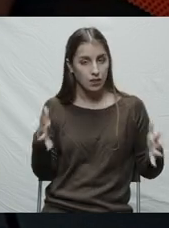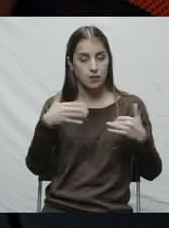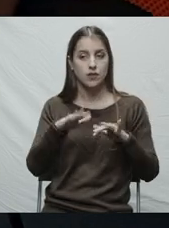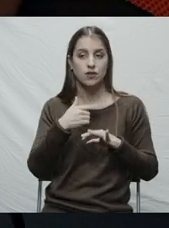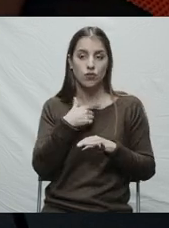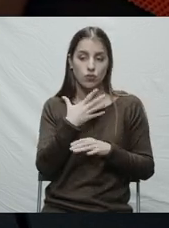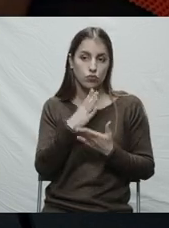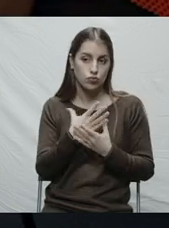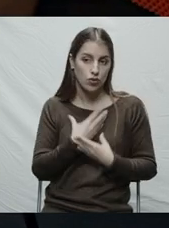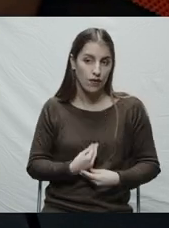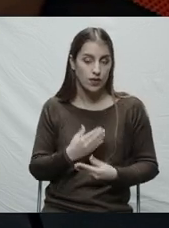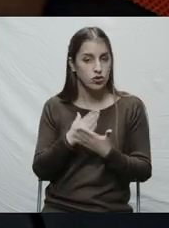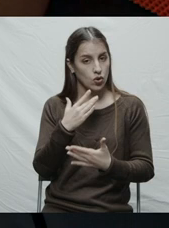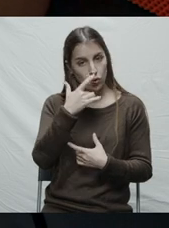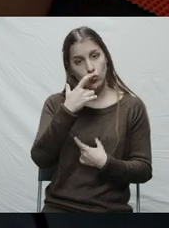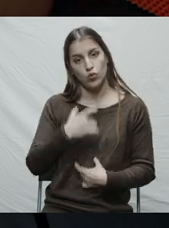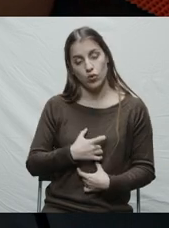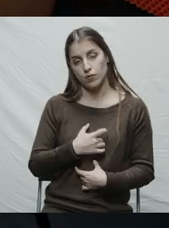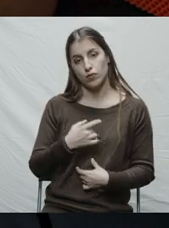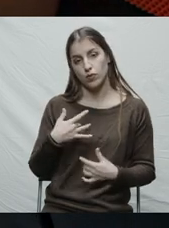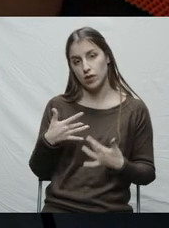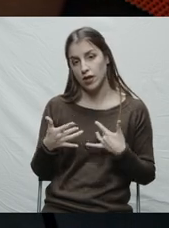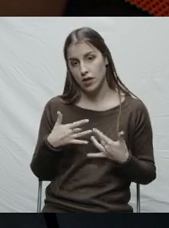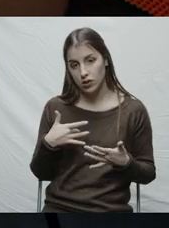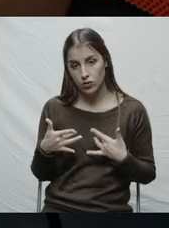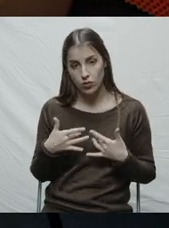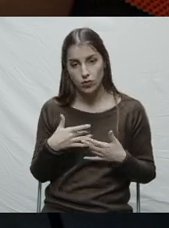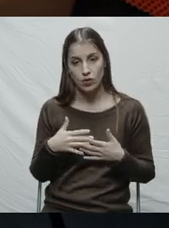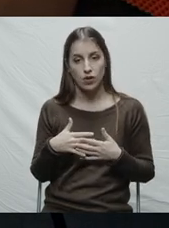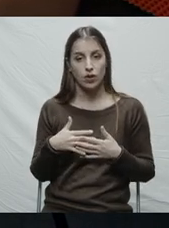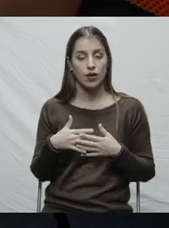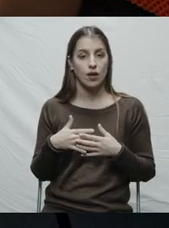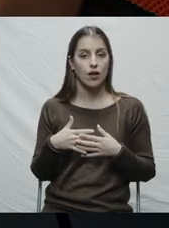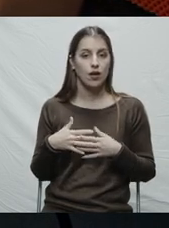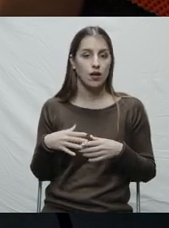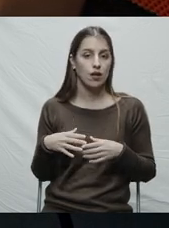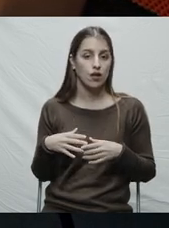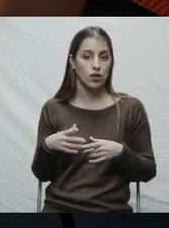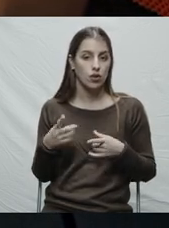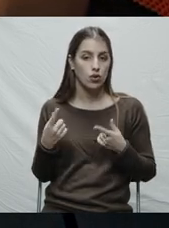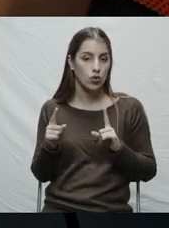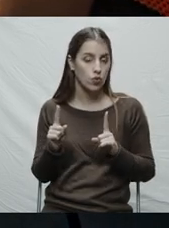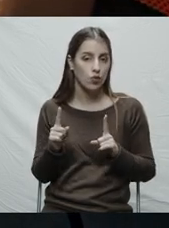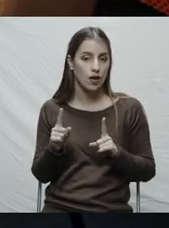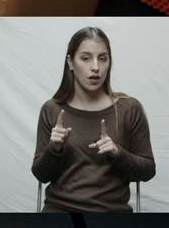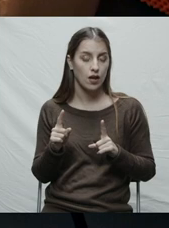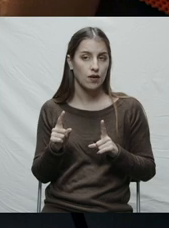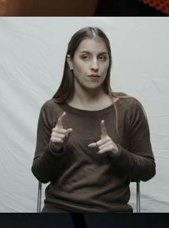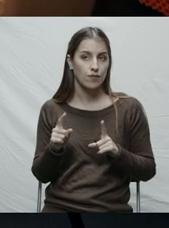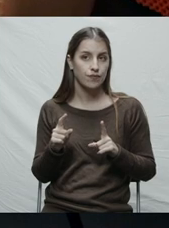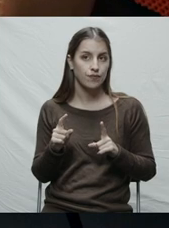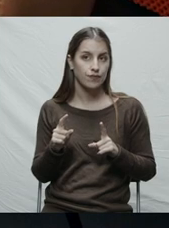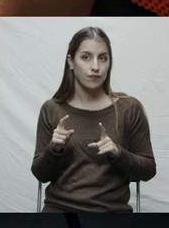trabalho de corpo em teatro, corporalidade, ou seja, não o ator daqui para